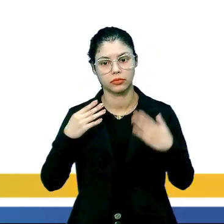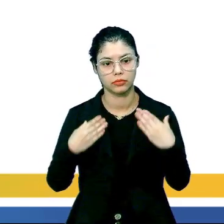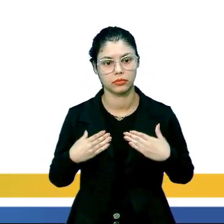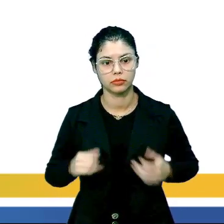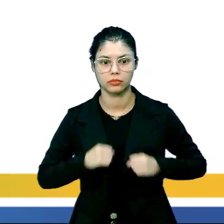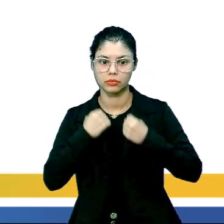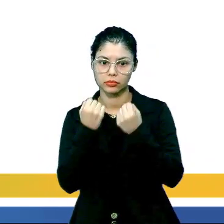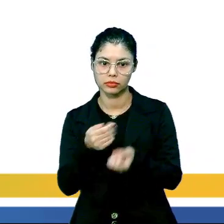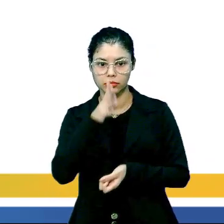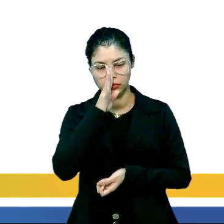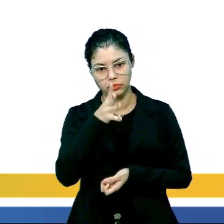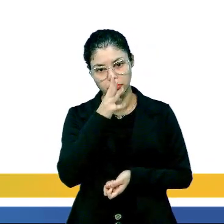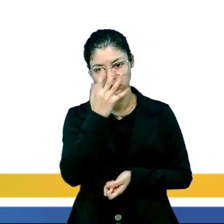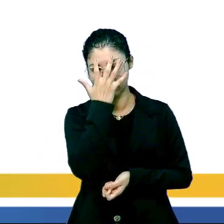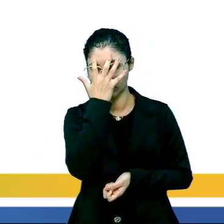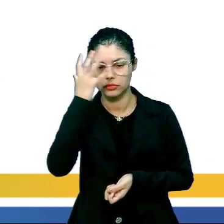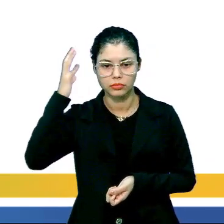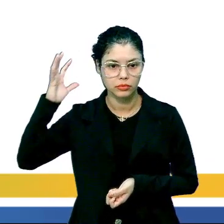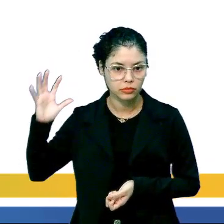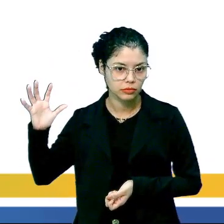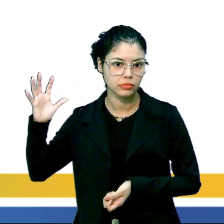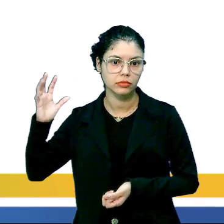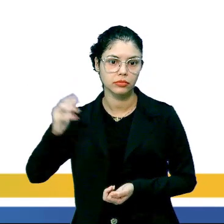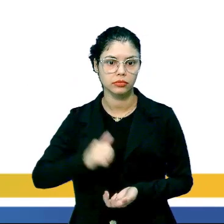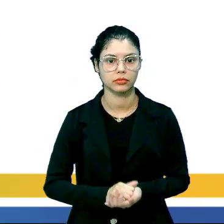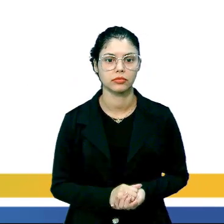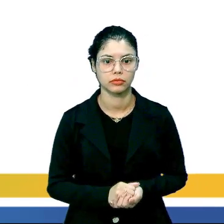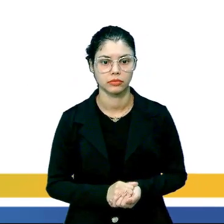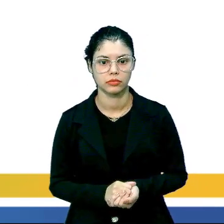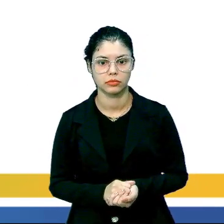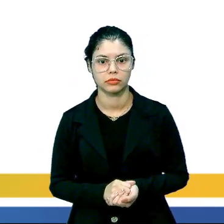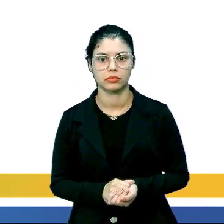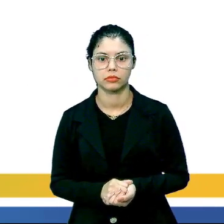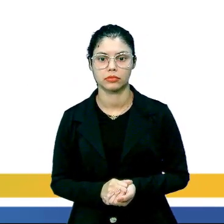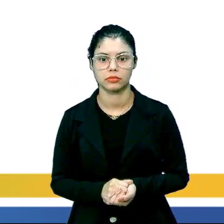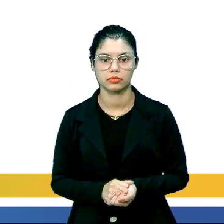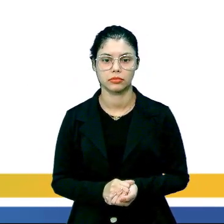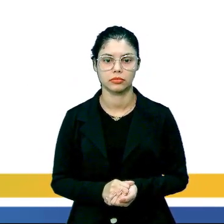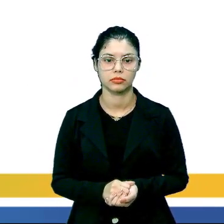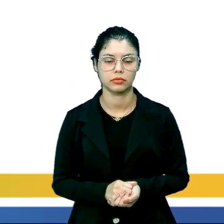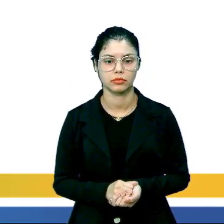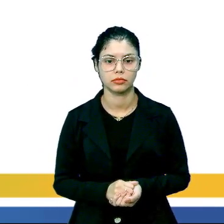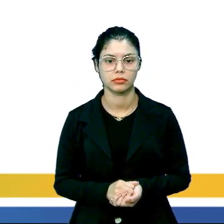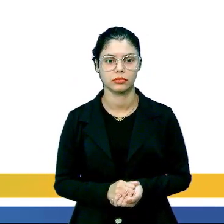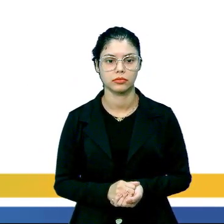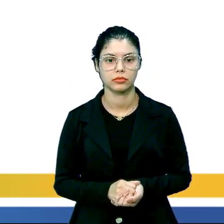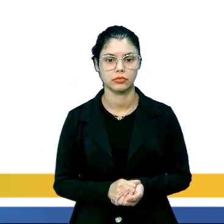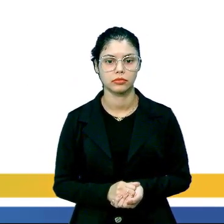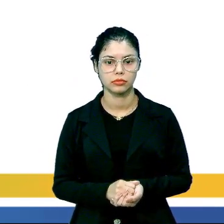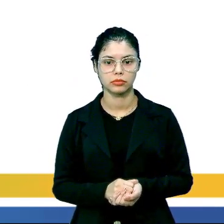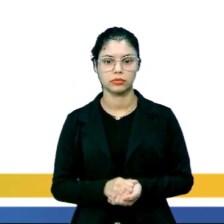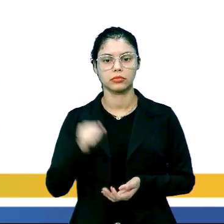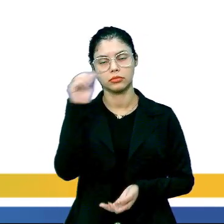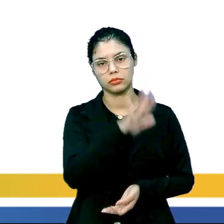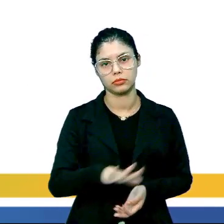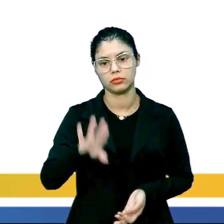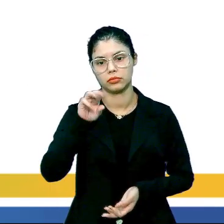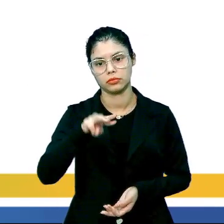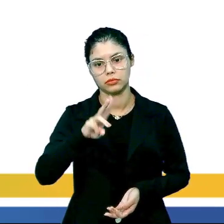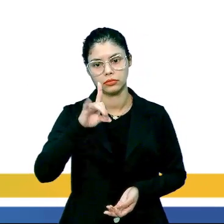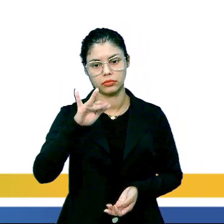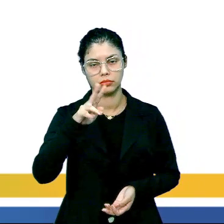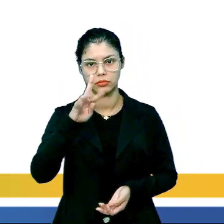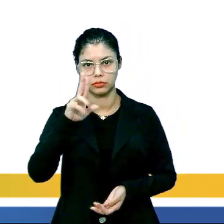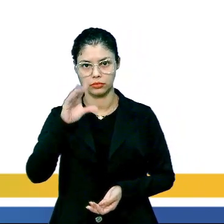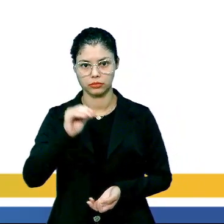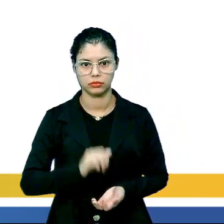seu corpo como suporte para criticar as máscaras que compõem o